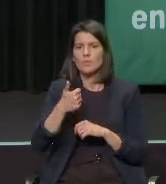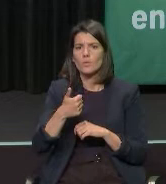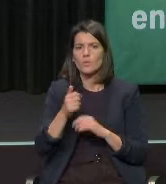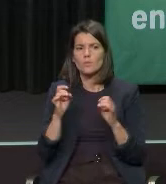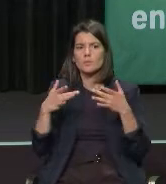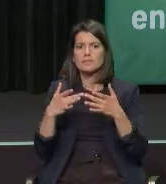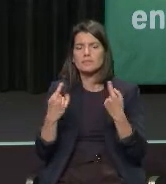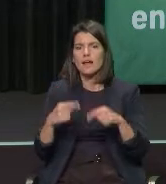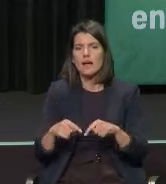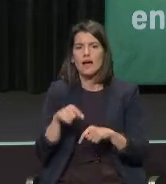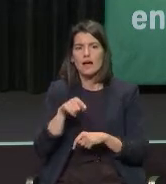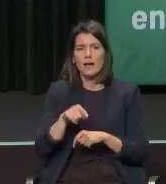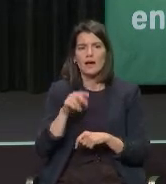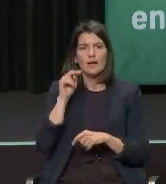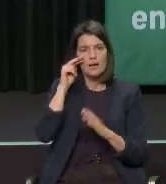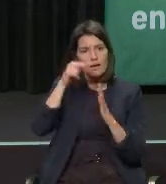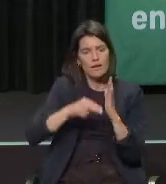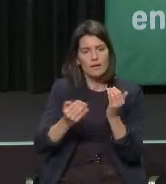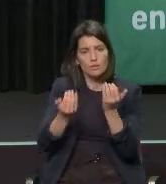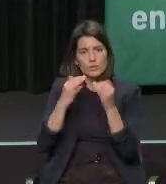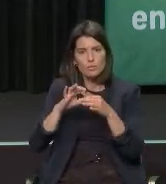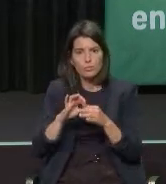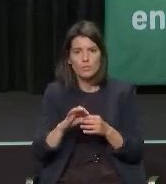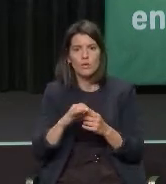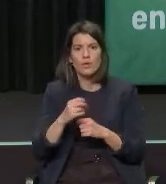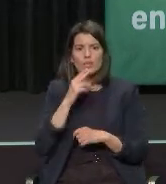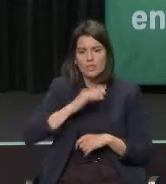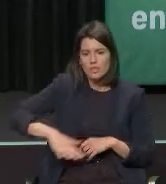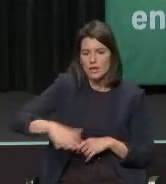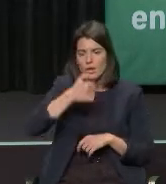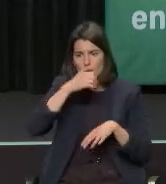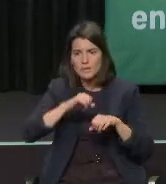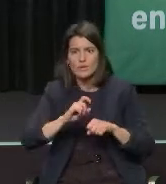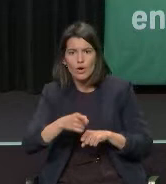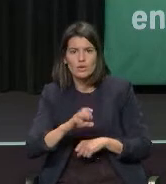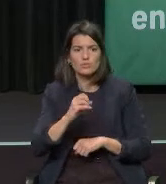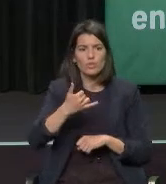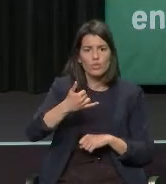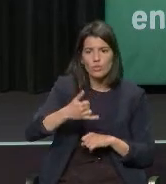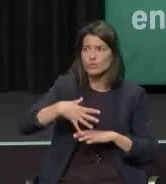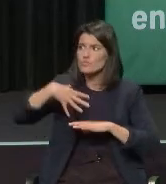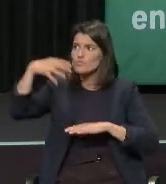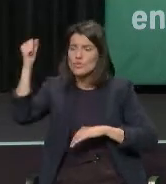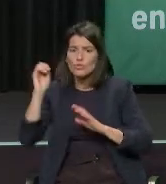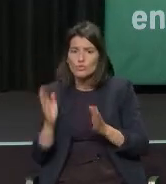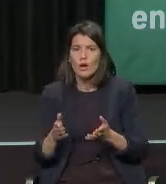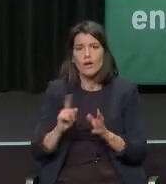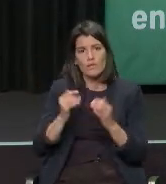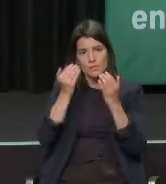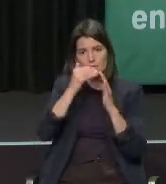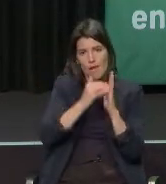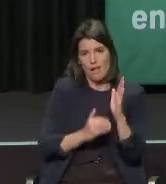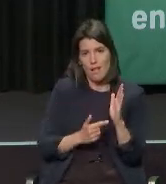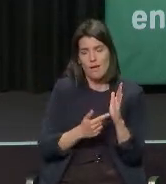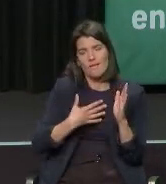sobre o inventário que permite já consultar a informação sobre o uso e a ocupação do solo, o carbono armazenado, portanto, ter aqui uma série de informação, mas é aqui este nível